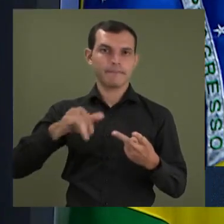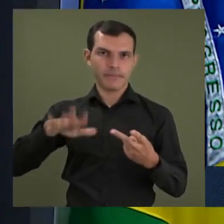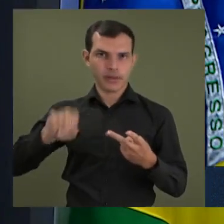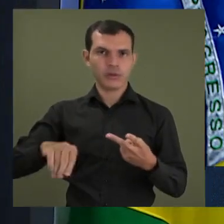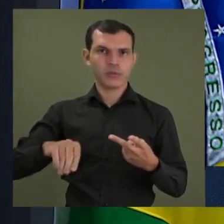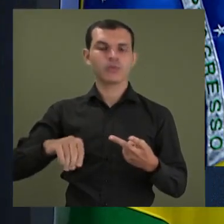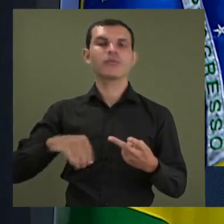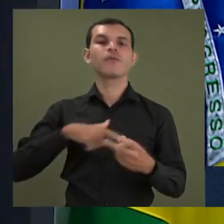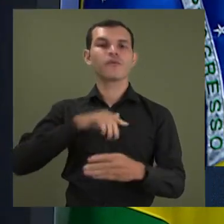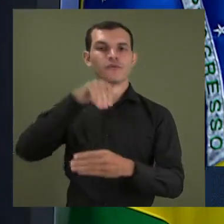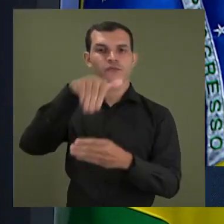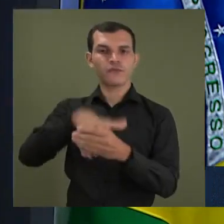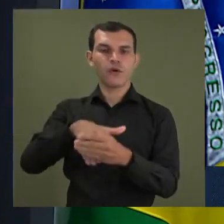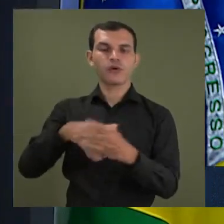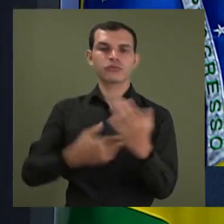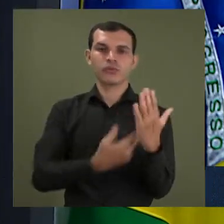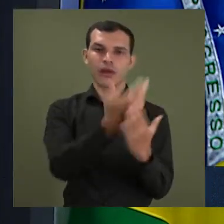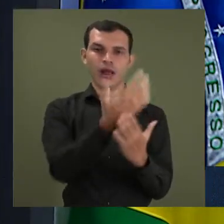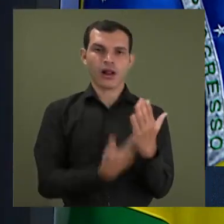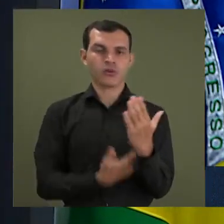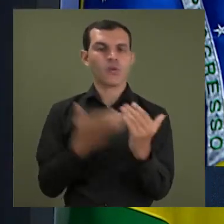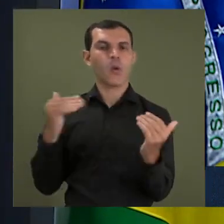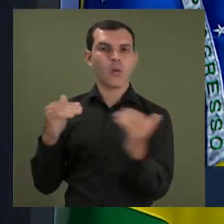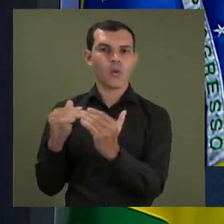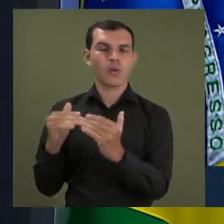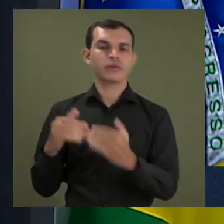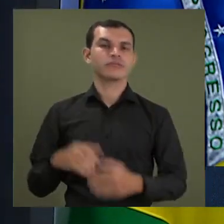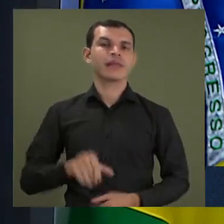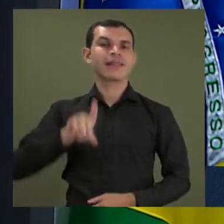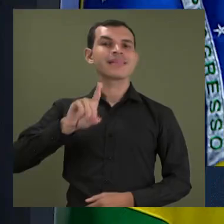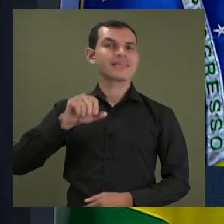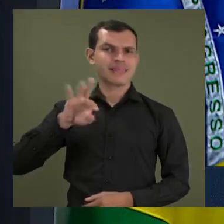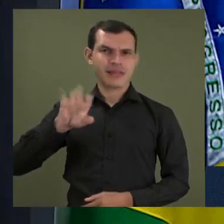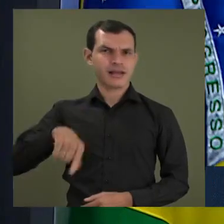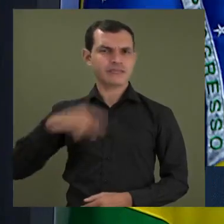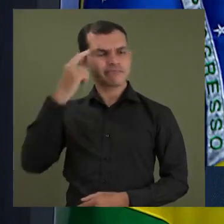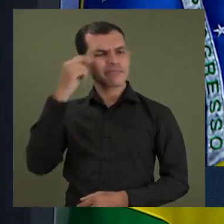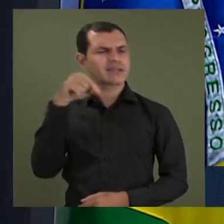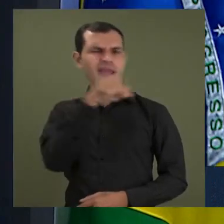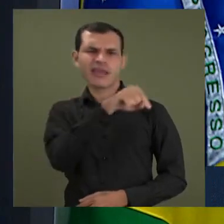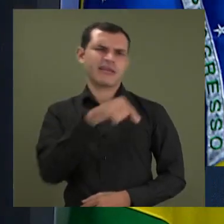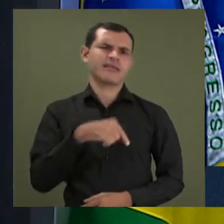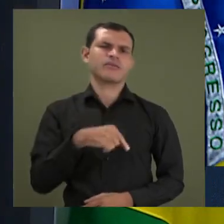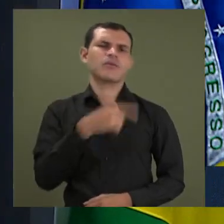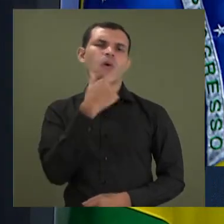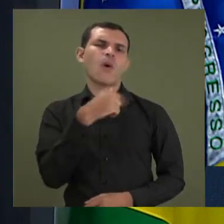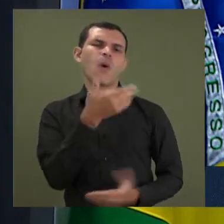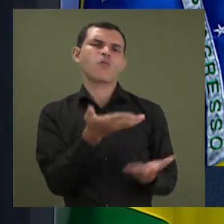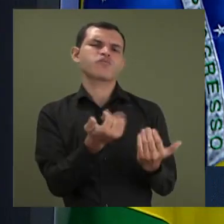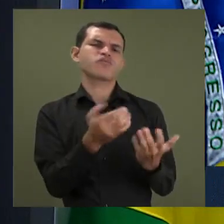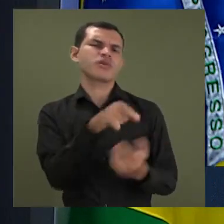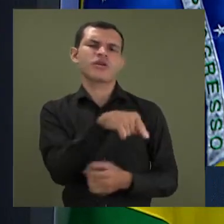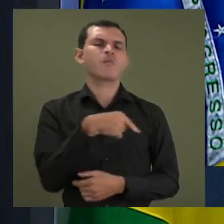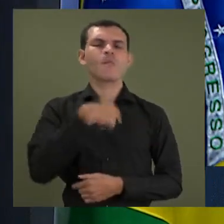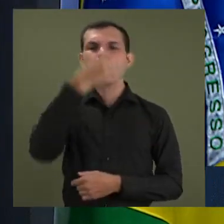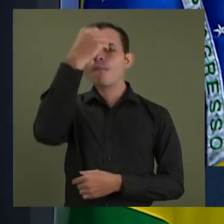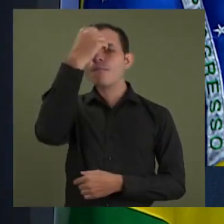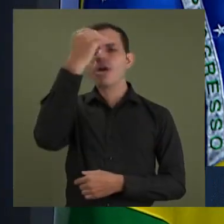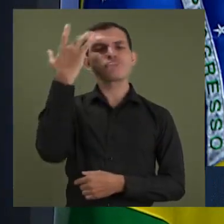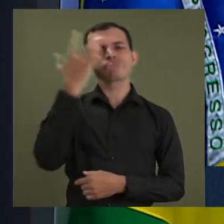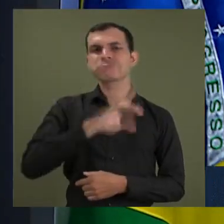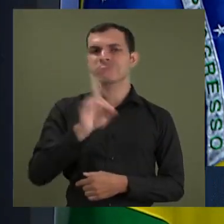relator. Para Dantas, o rapaz não tinha, abro aspas, discernimento sobre o